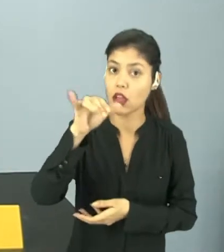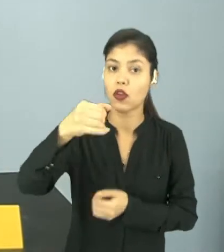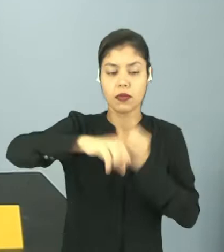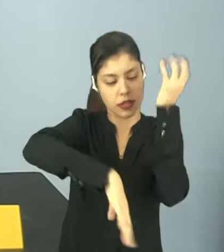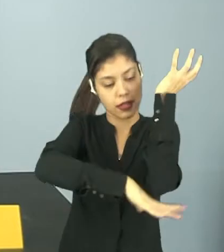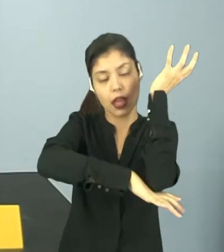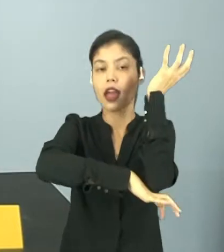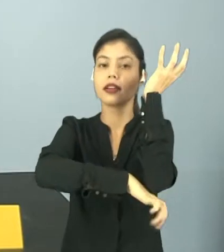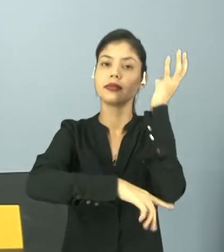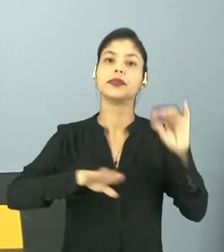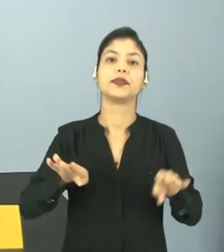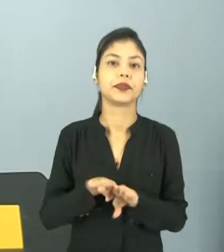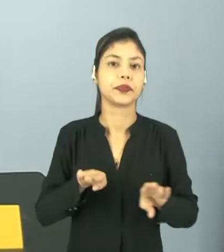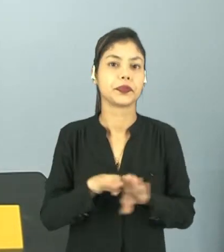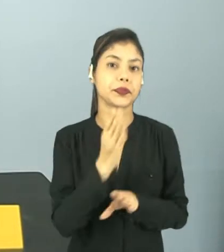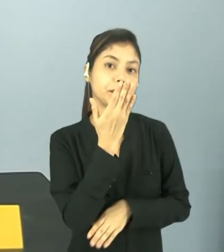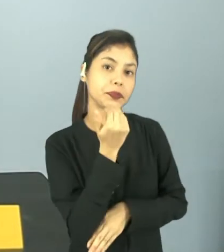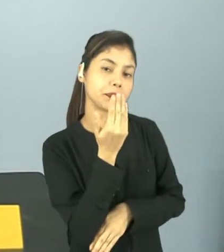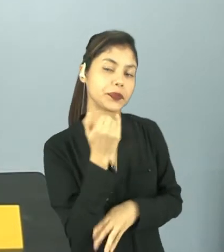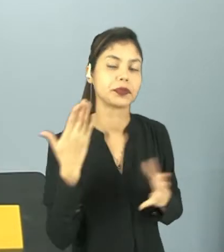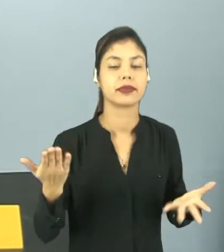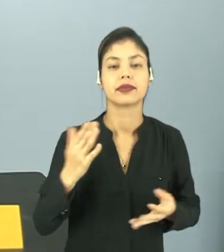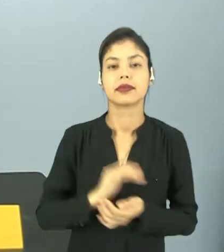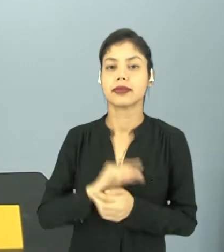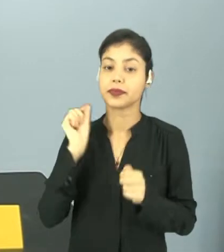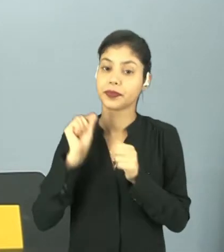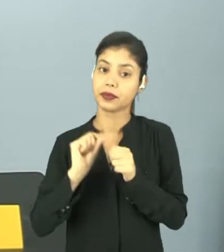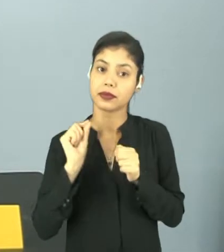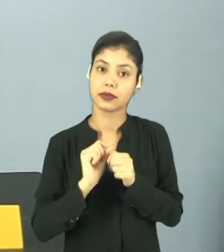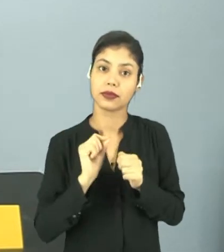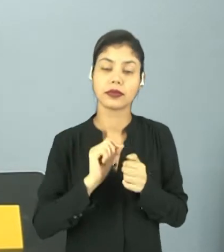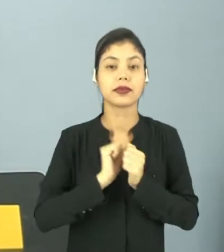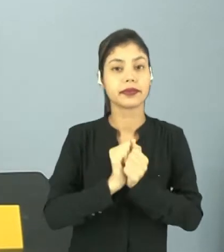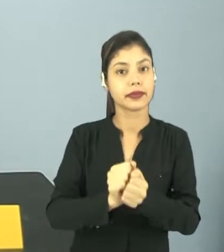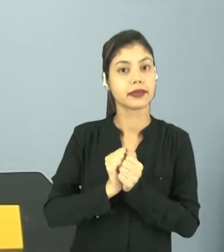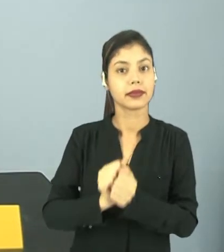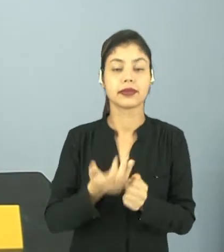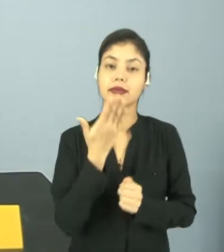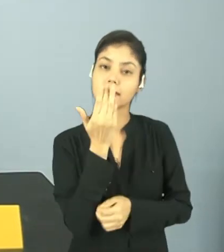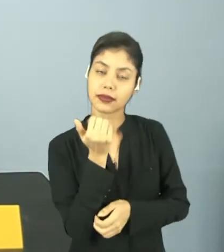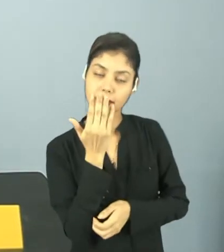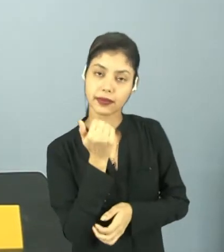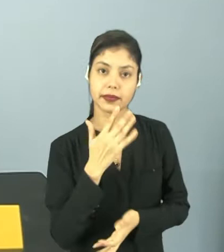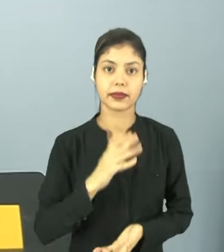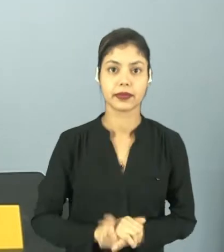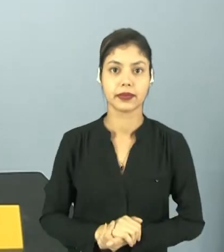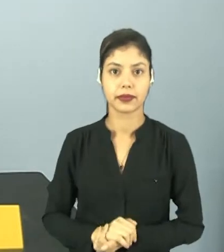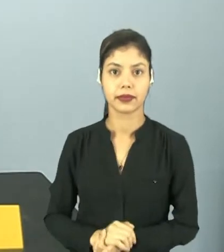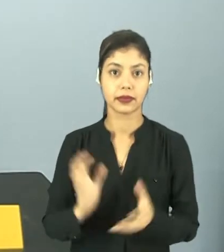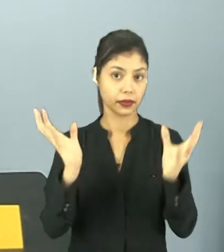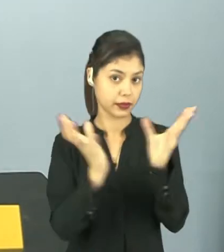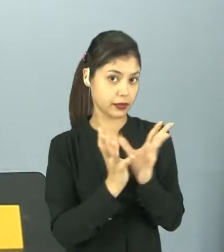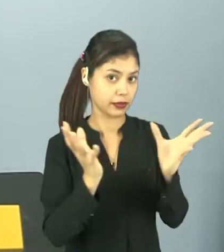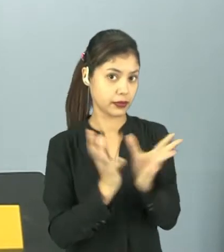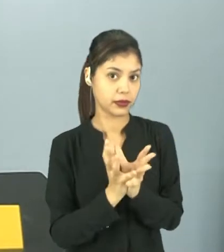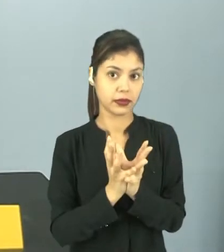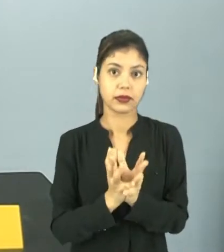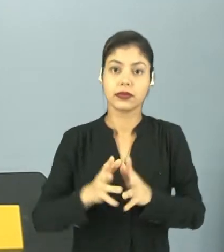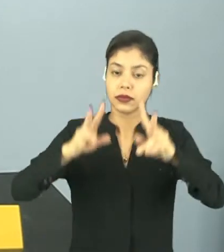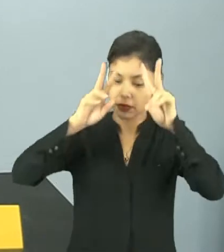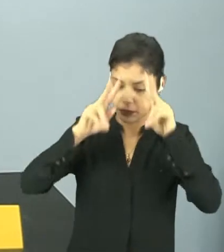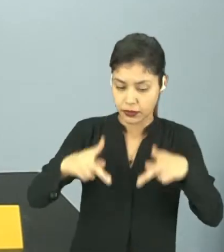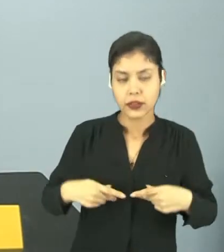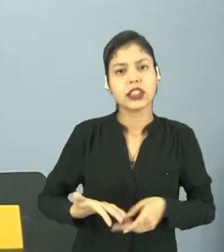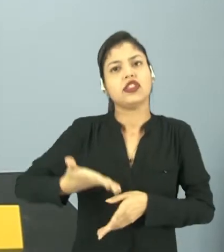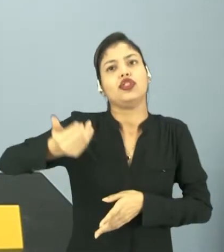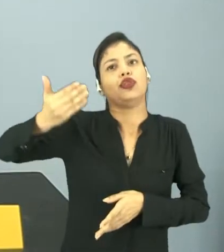raízes. Esses alimentos fazia parte da alimentação dos grupos de humanos